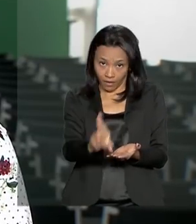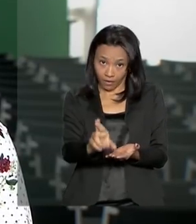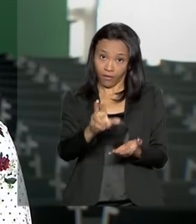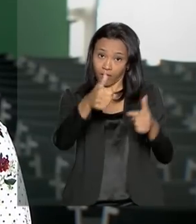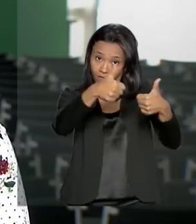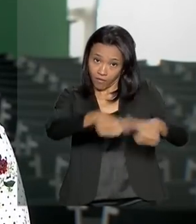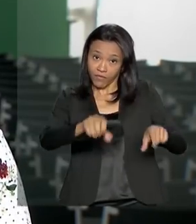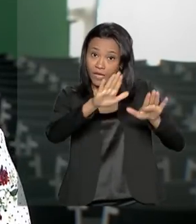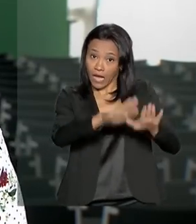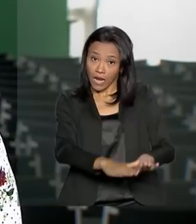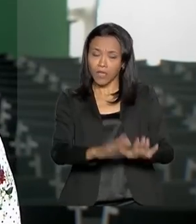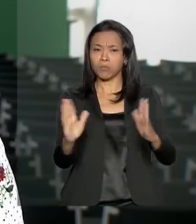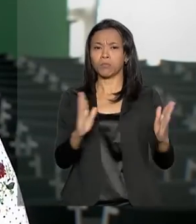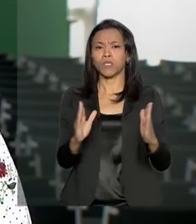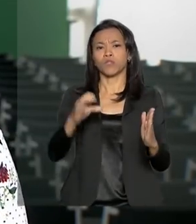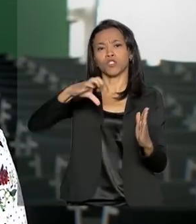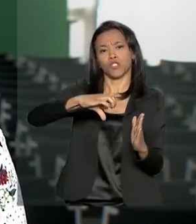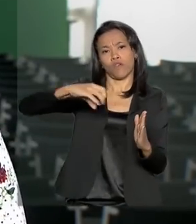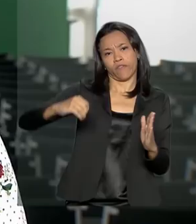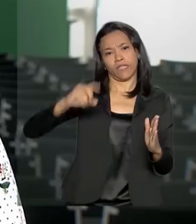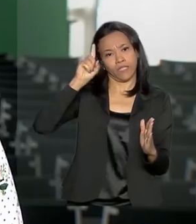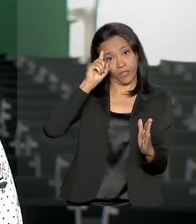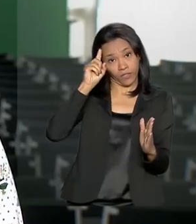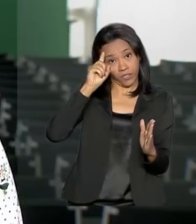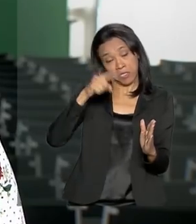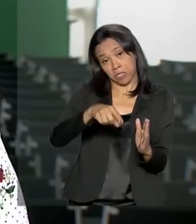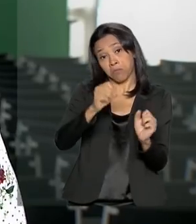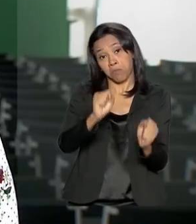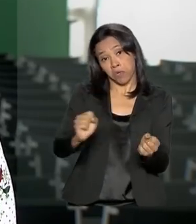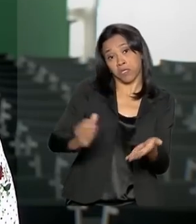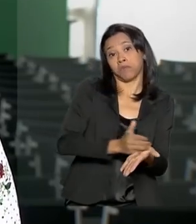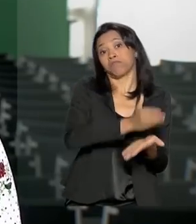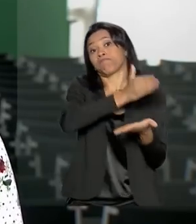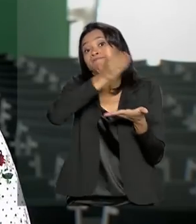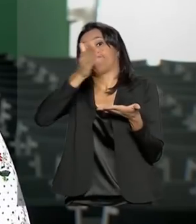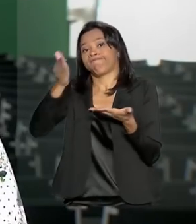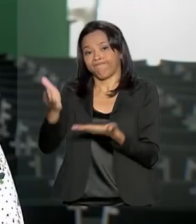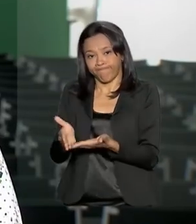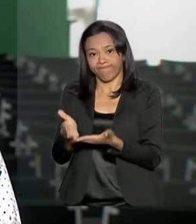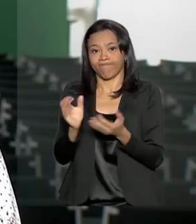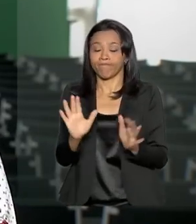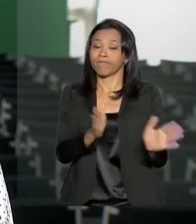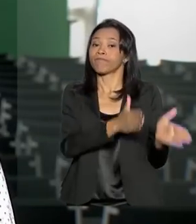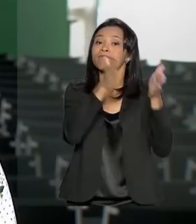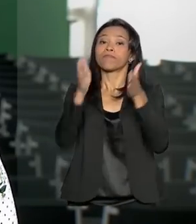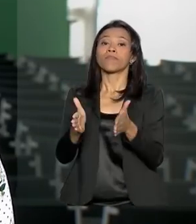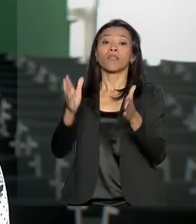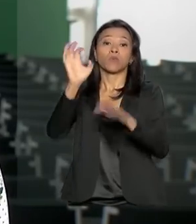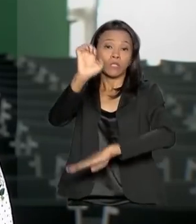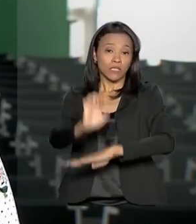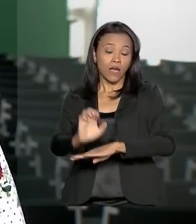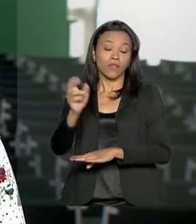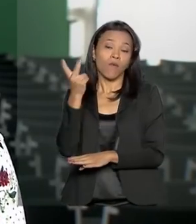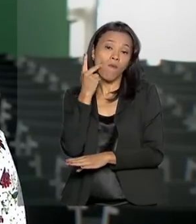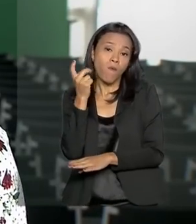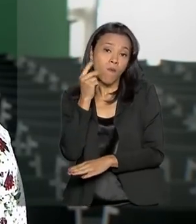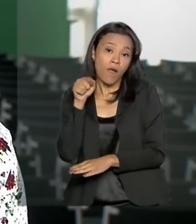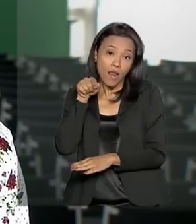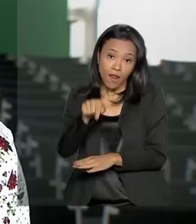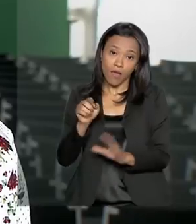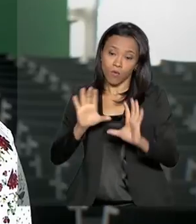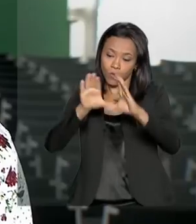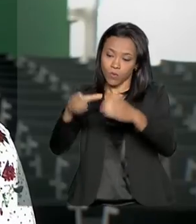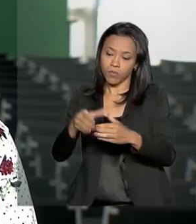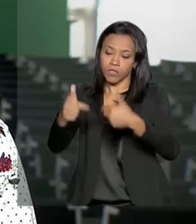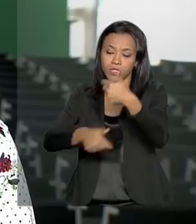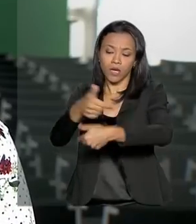Pará por 90 dias prazo que pode ser prorrogado já no Ceará A Força Tarefa de intervenção